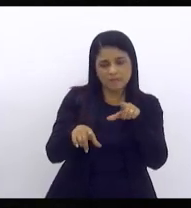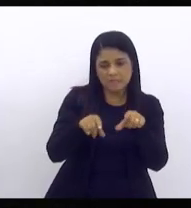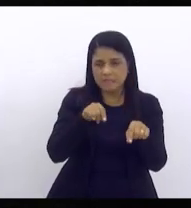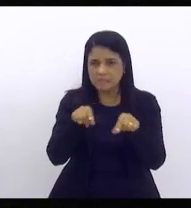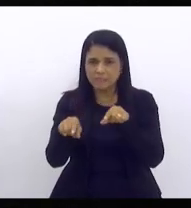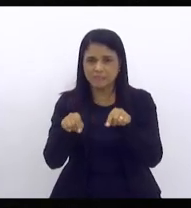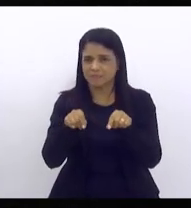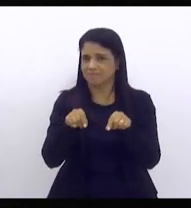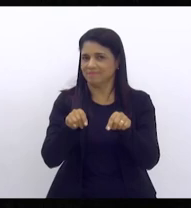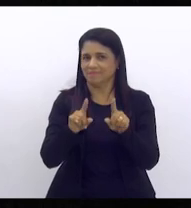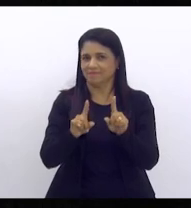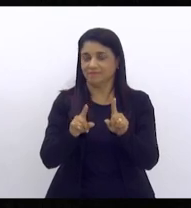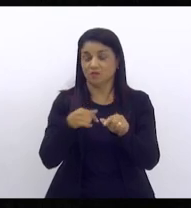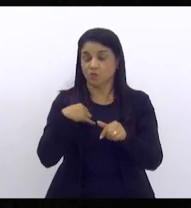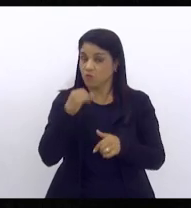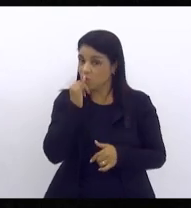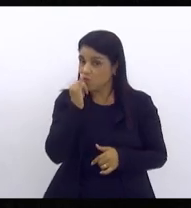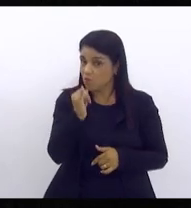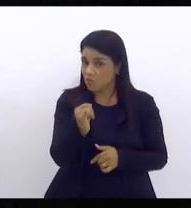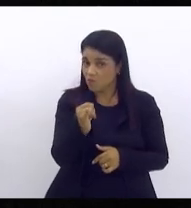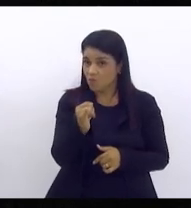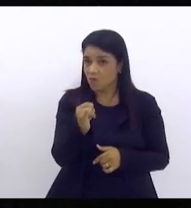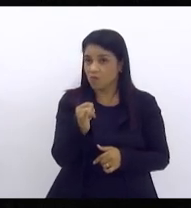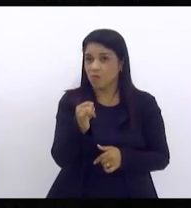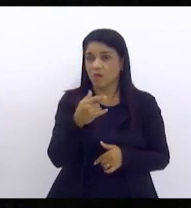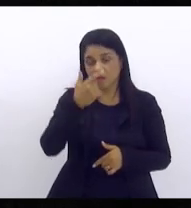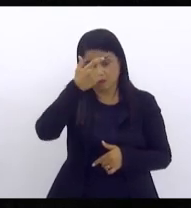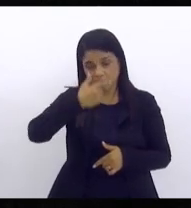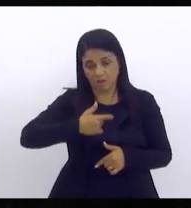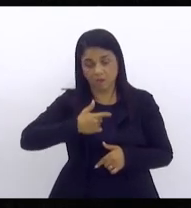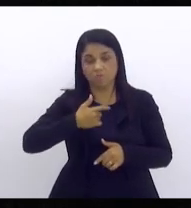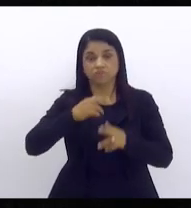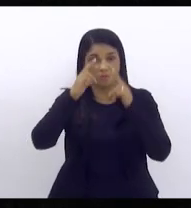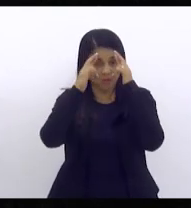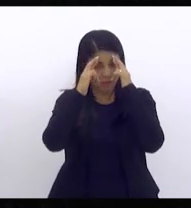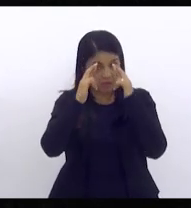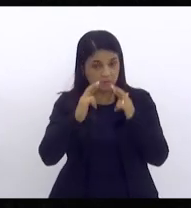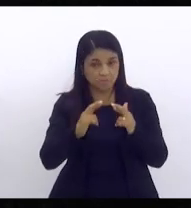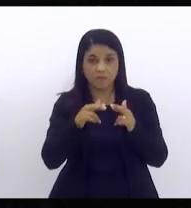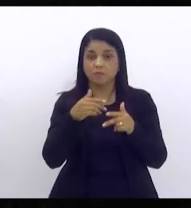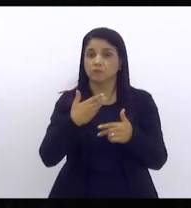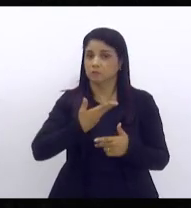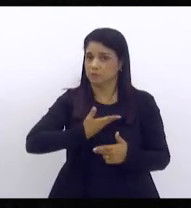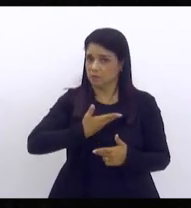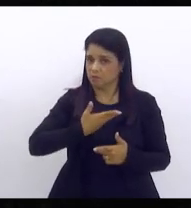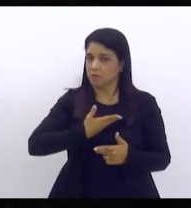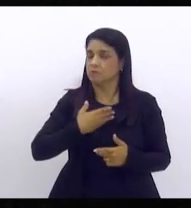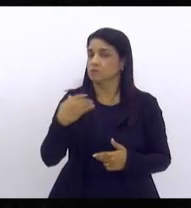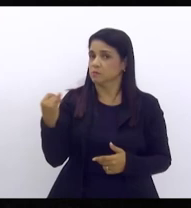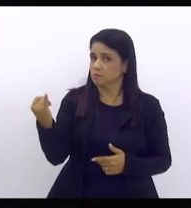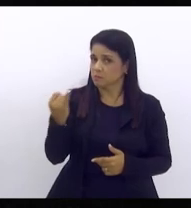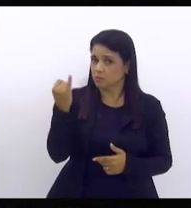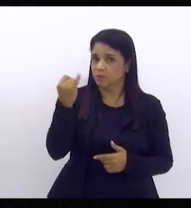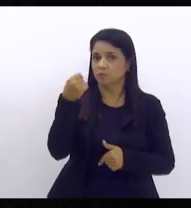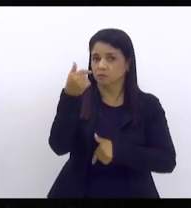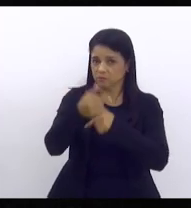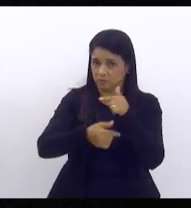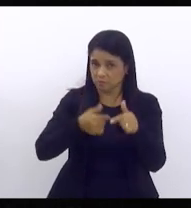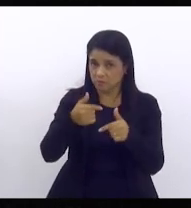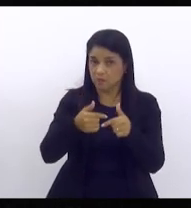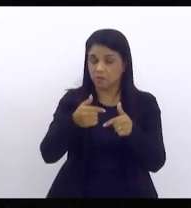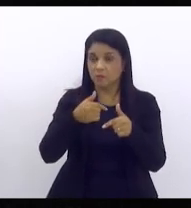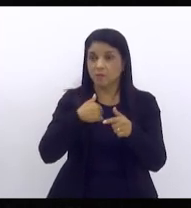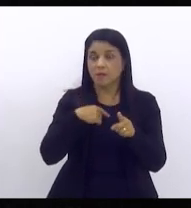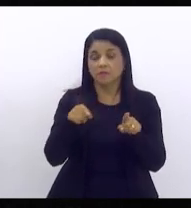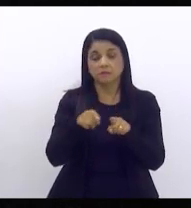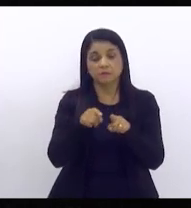quando falo isso, é na condição de um deputado que respeita os colegas, que acha importante os colegas, mas que vê também